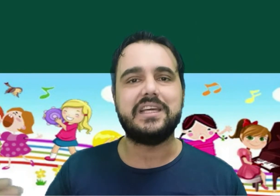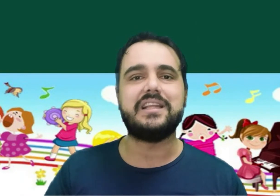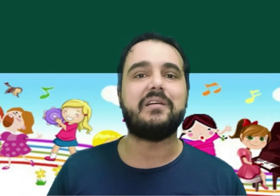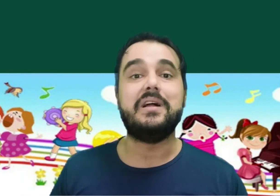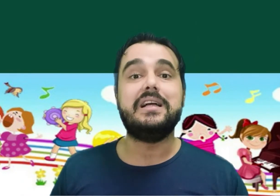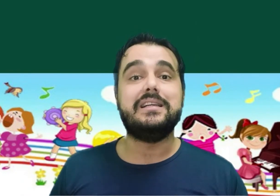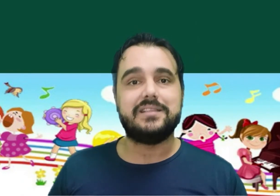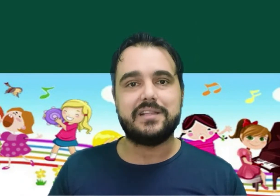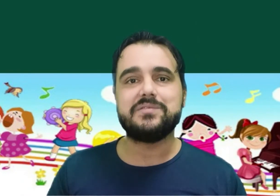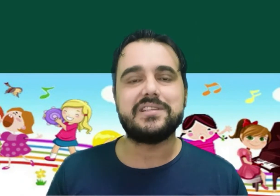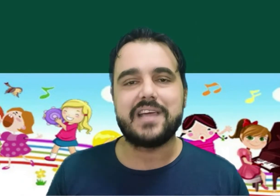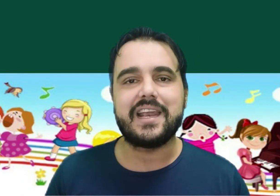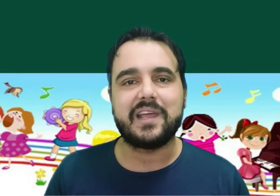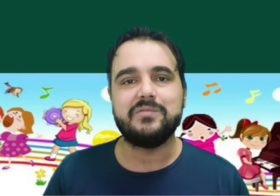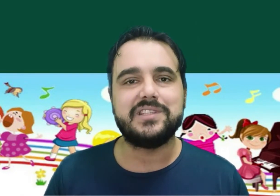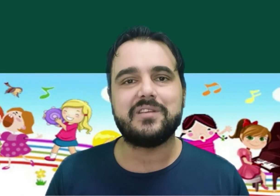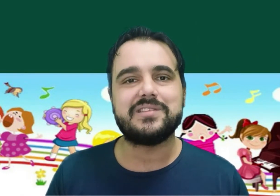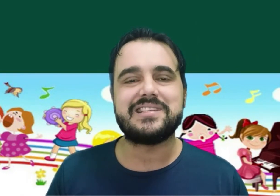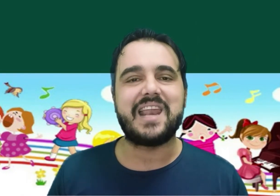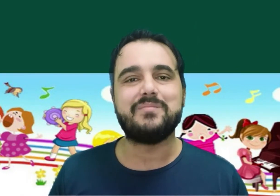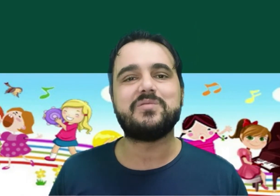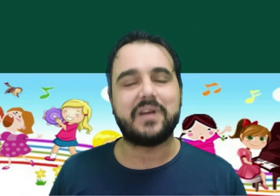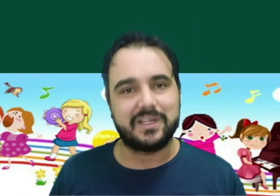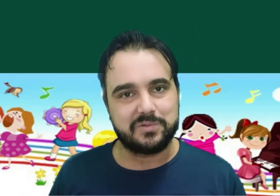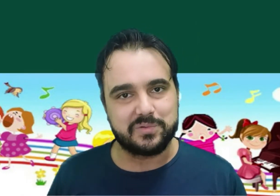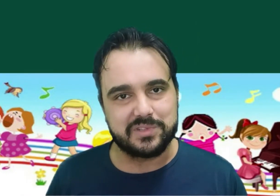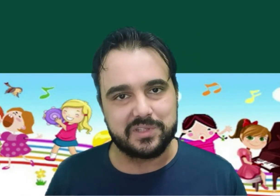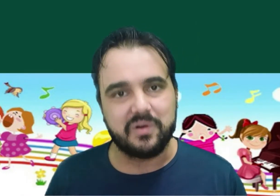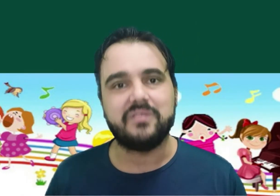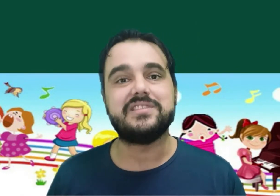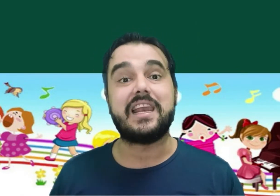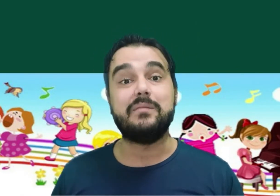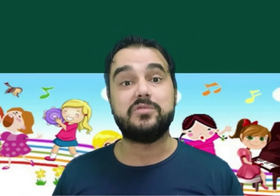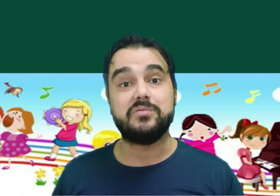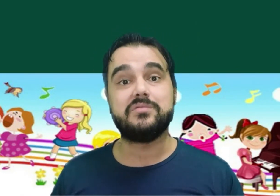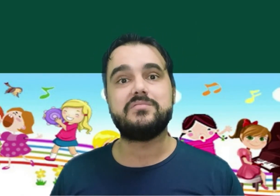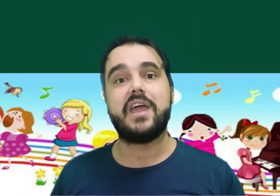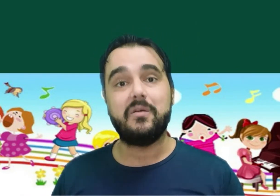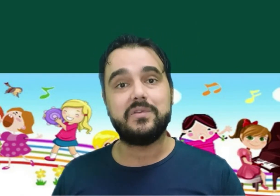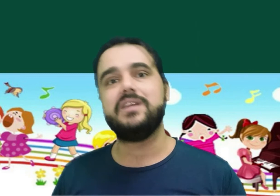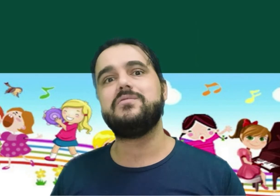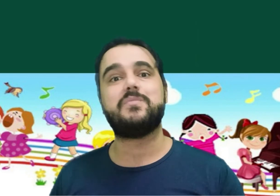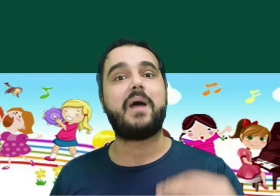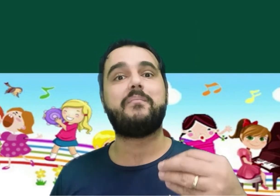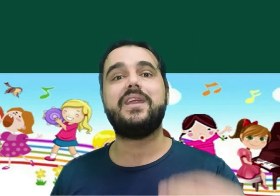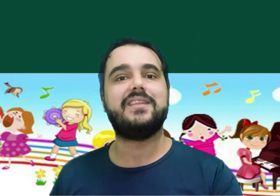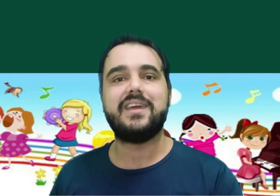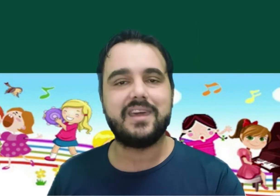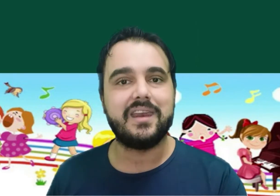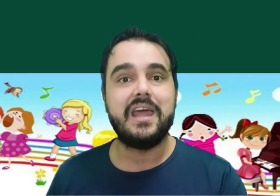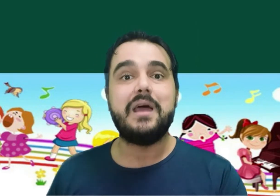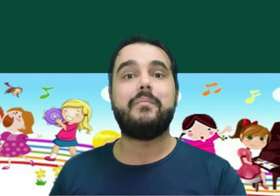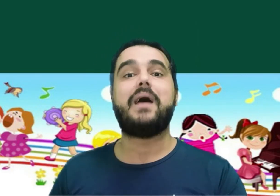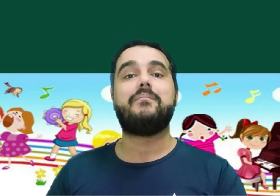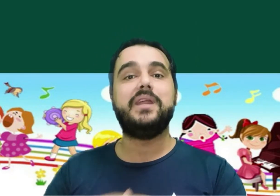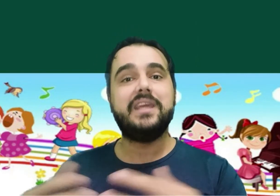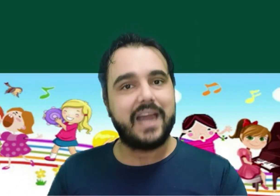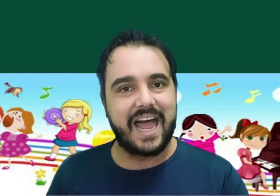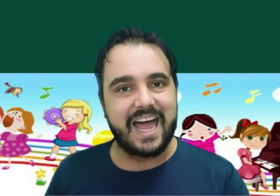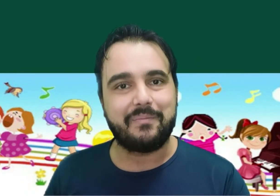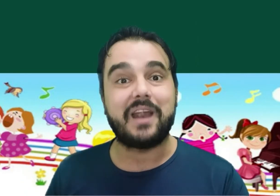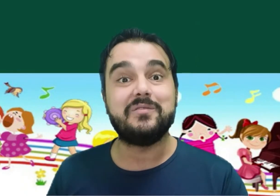tocaram ali e tal. Se Deus quiser, daqui um dia nós estaremos tocando juntos de novo, estaremos juntos reunidos para aprender,